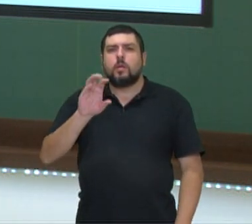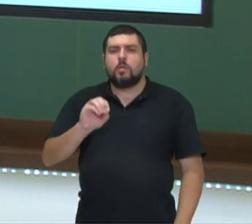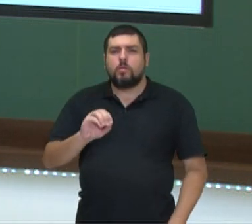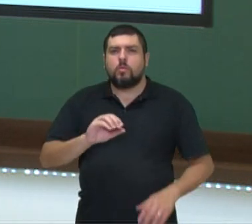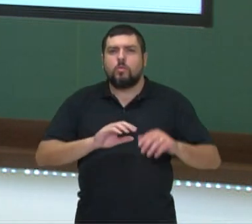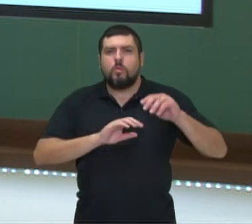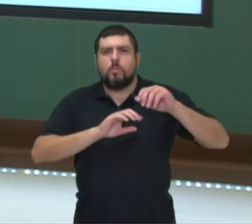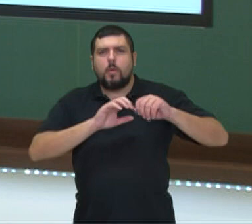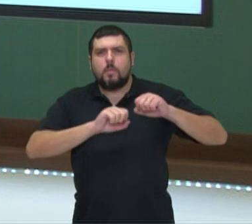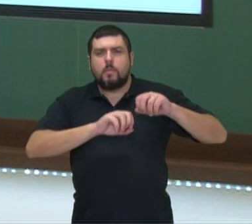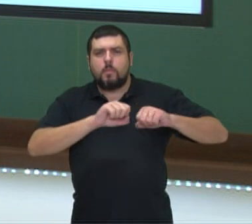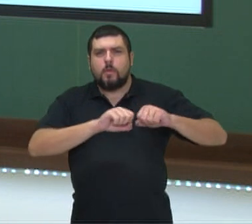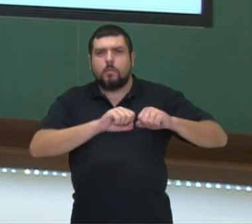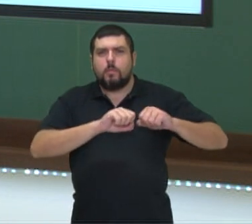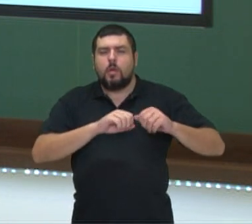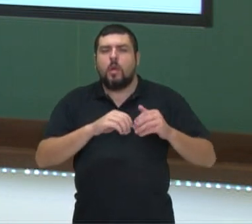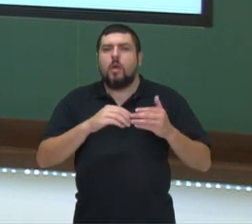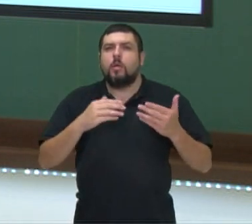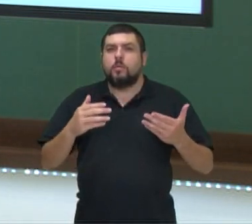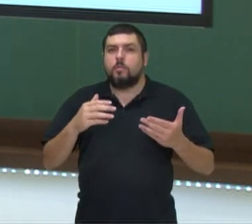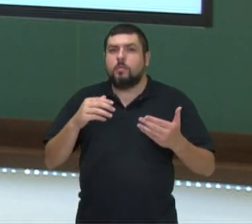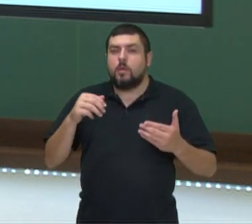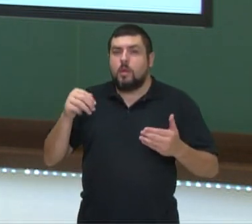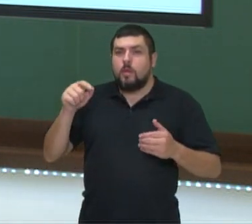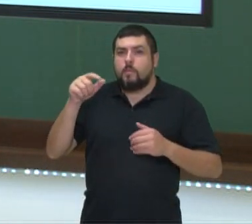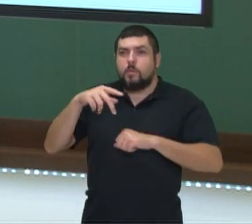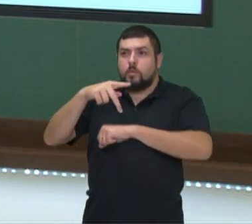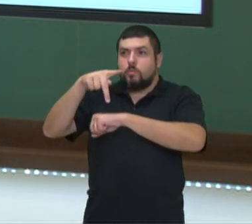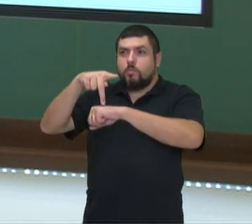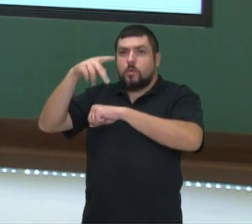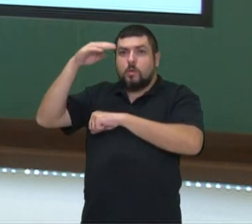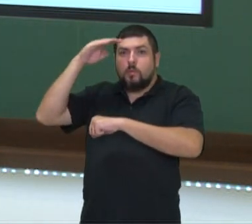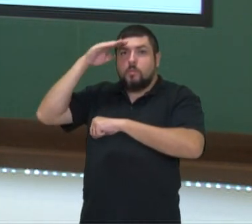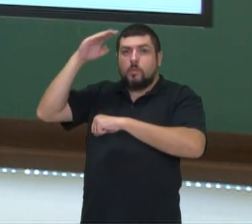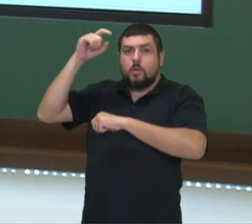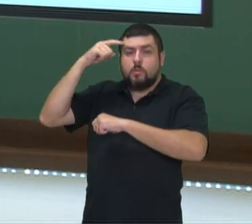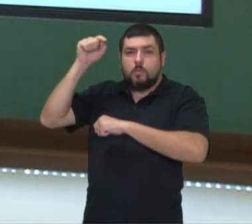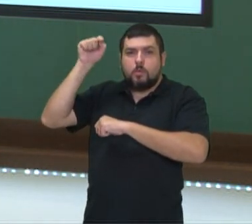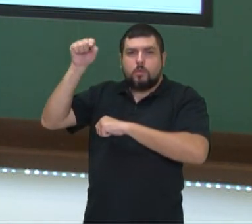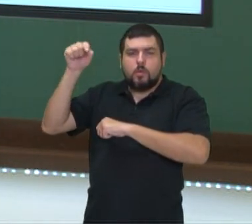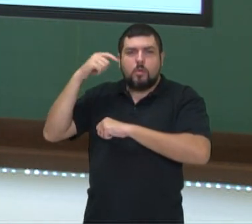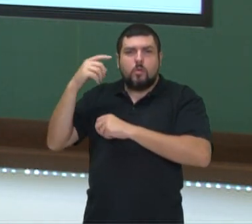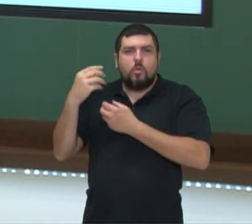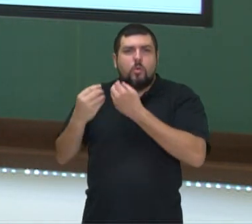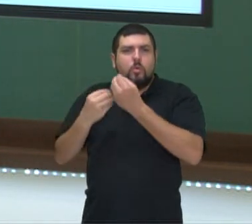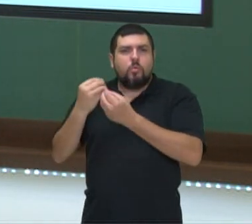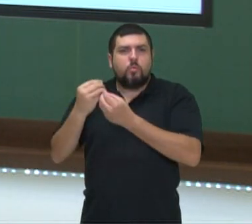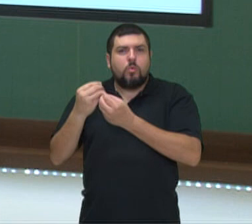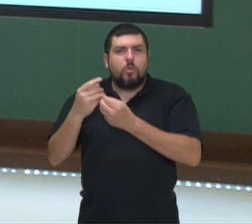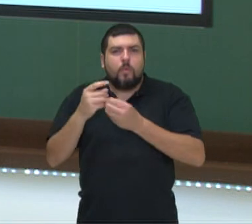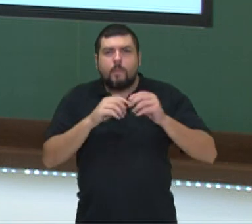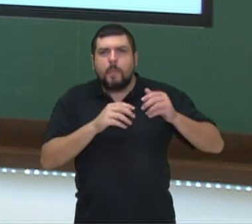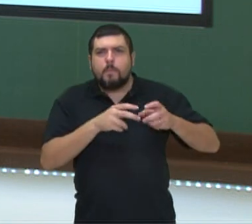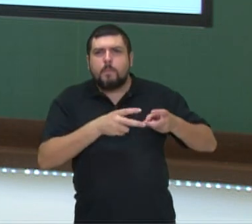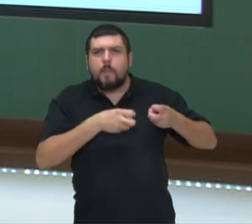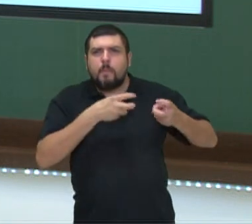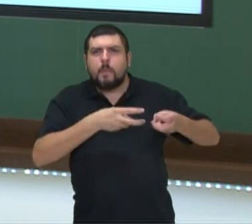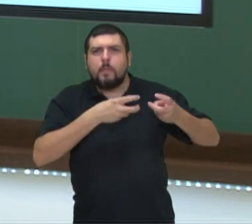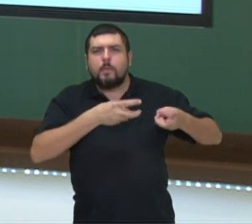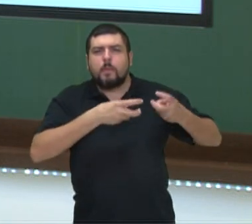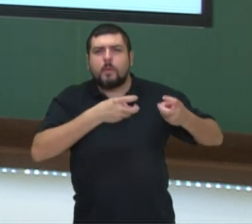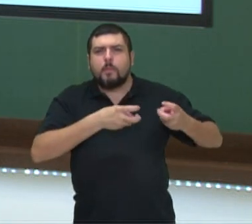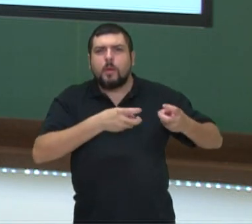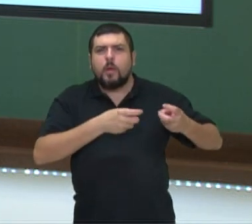para explorar economicamente, né, encontrar ouro e prata, praticar o protecionismo alfandegário e assim ter